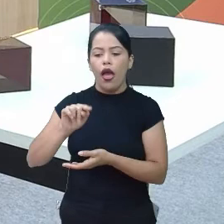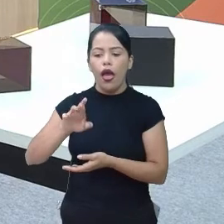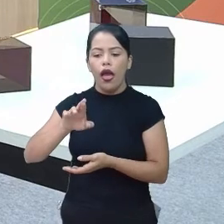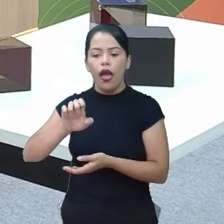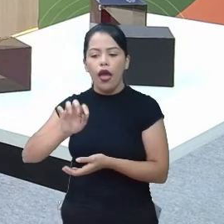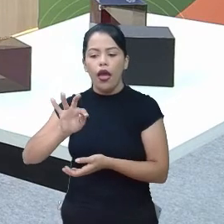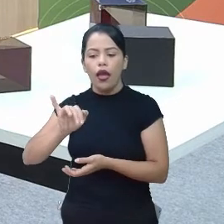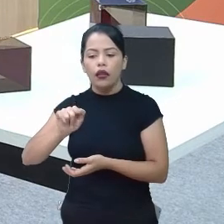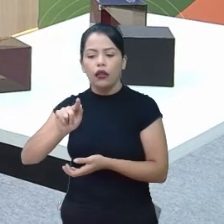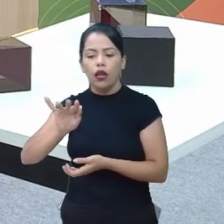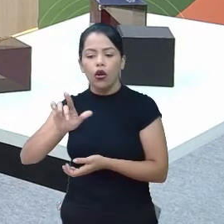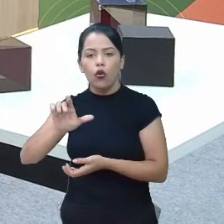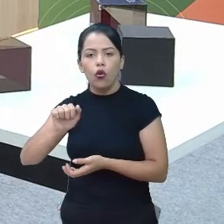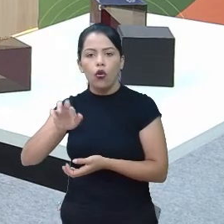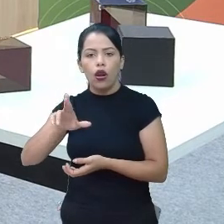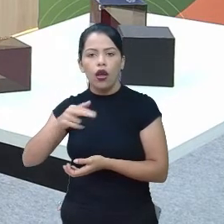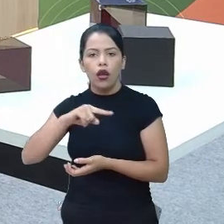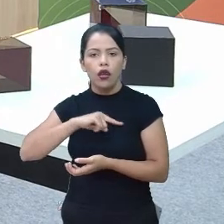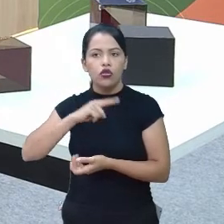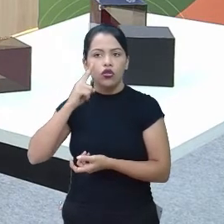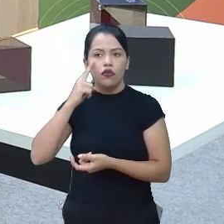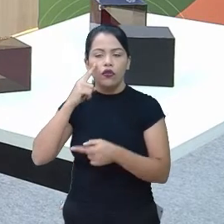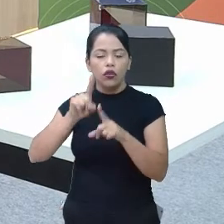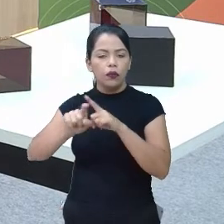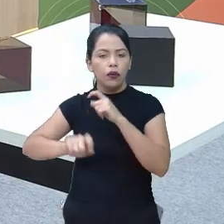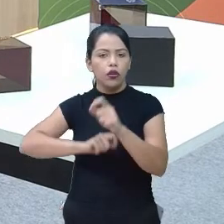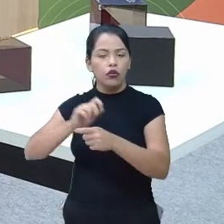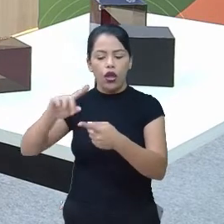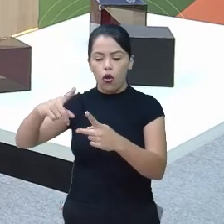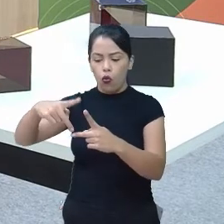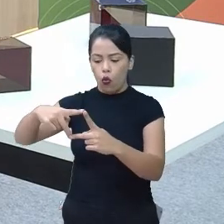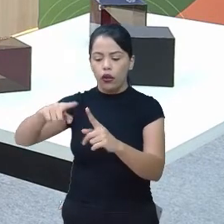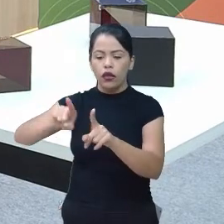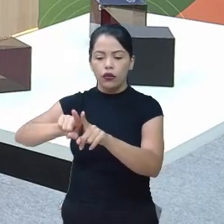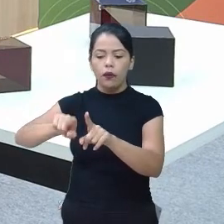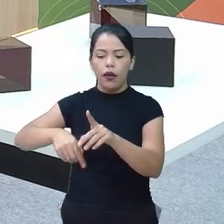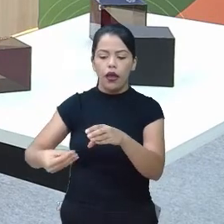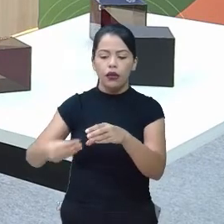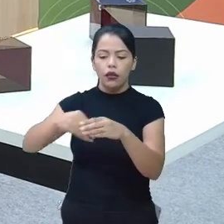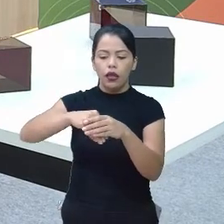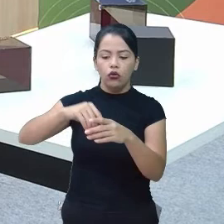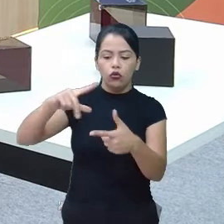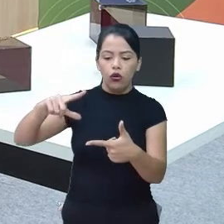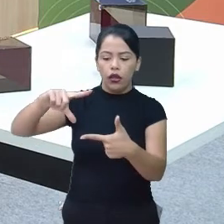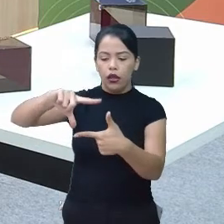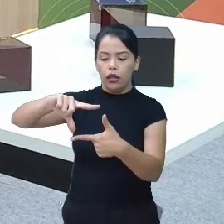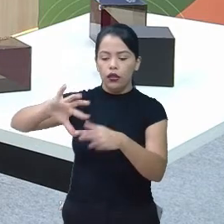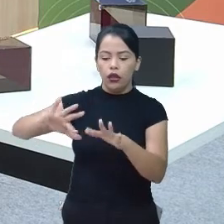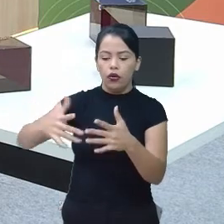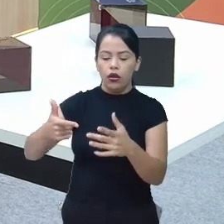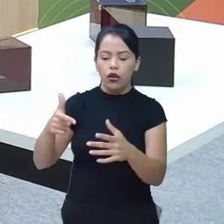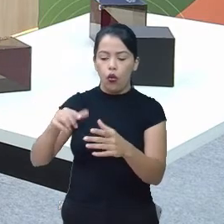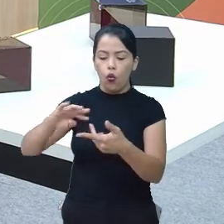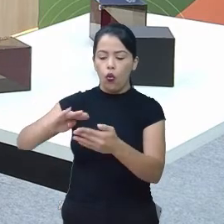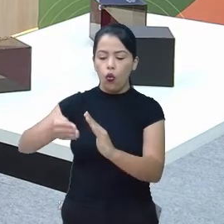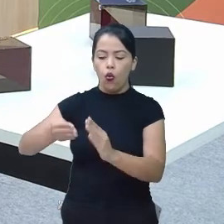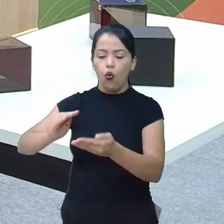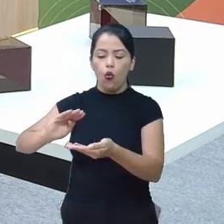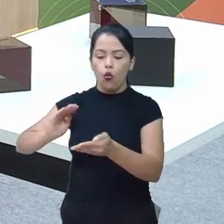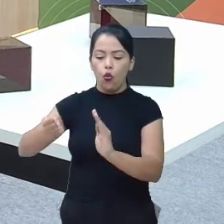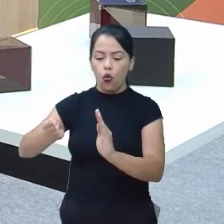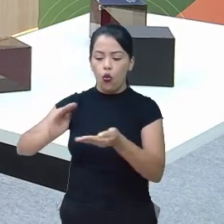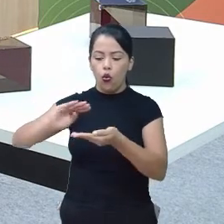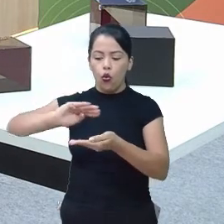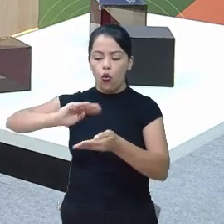a gente acabou de ver que o quadrado também é retângulo. Então, se o cubo é todo de quadrados, então a gente também tem aí